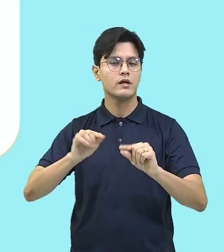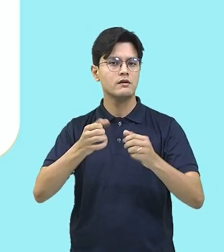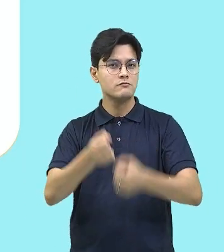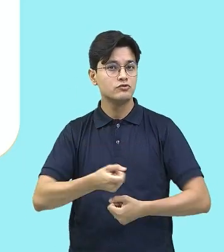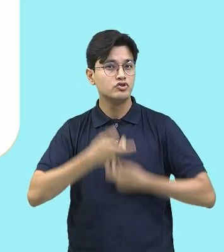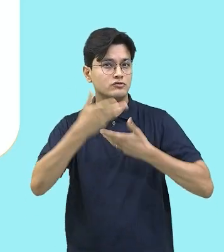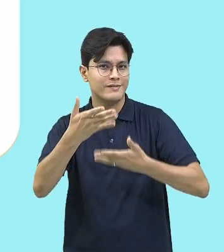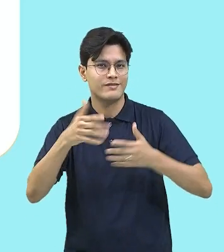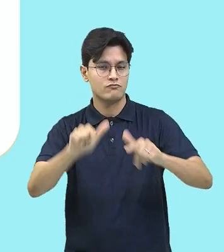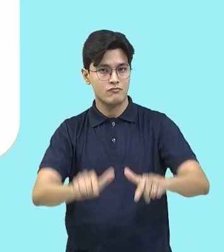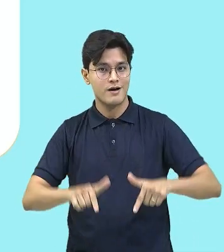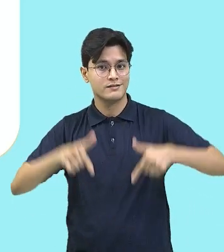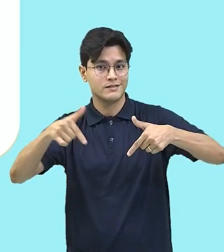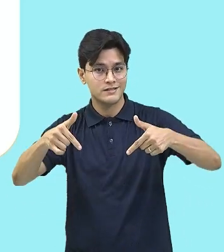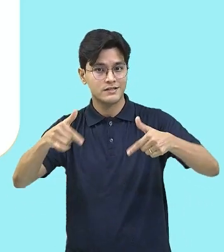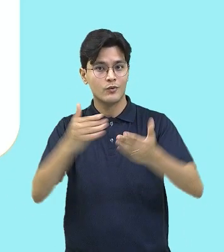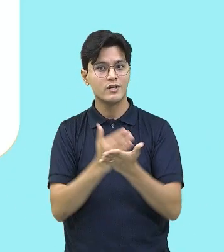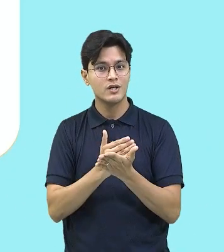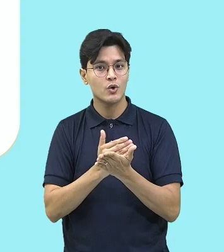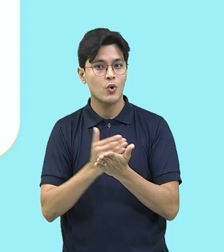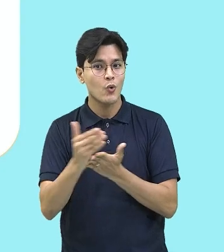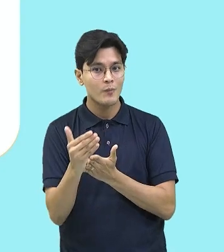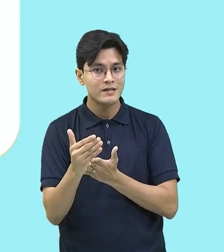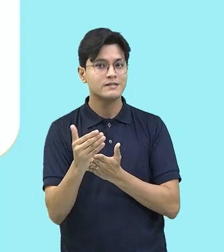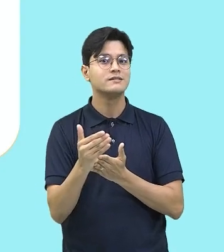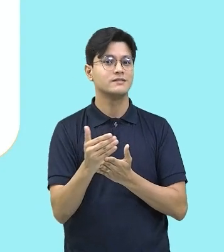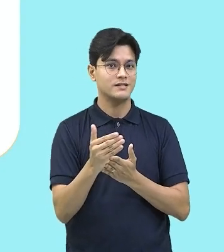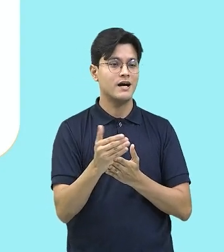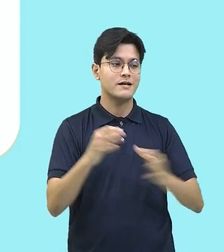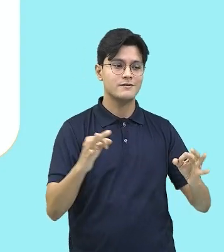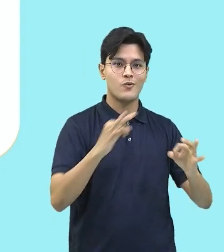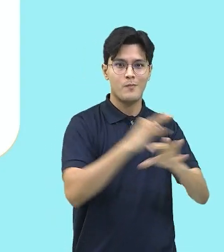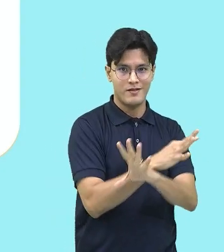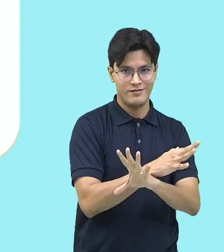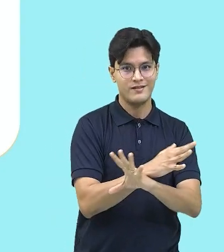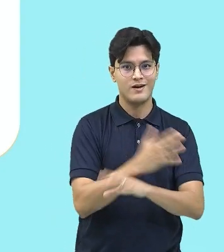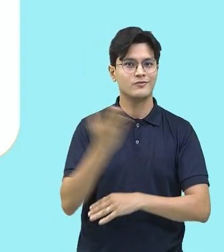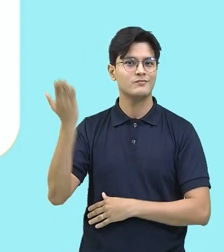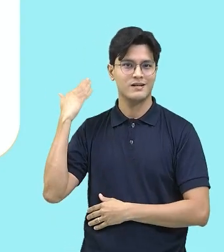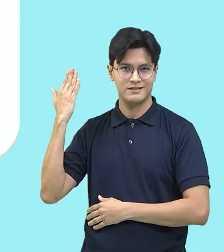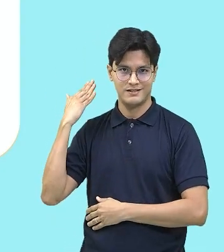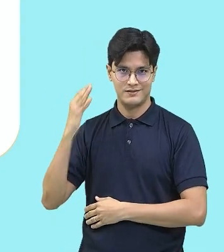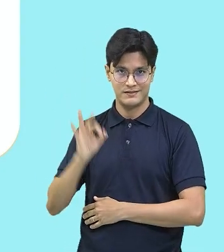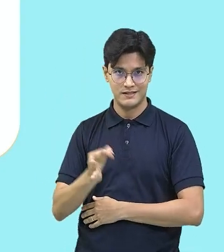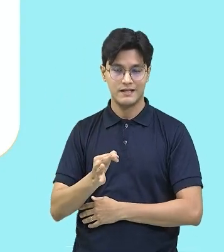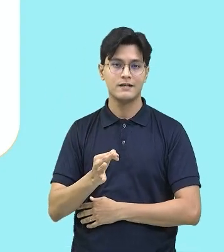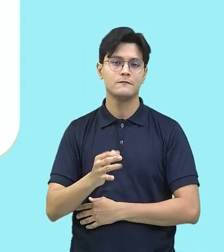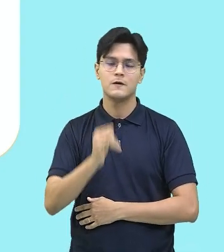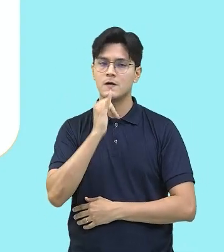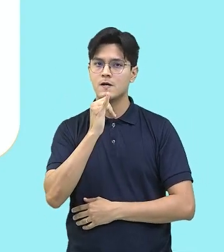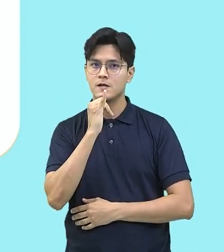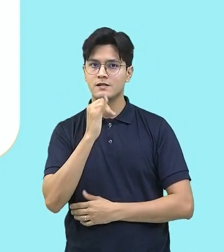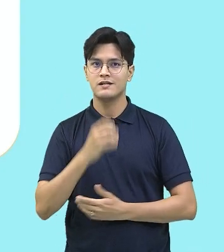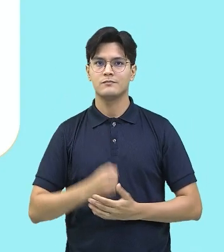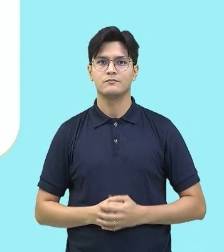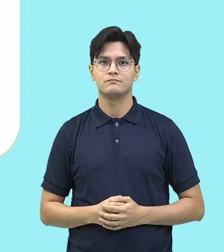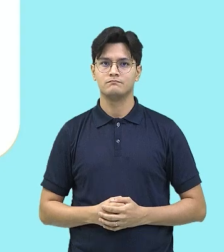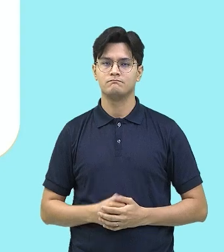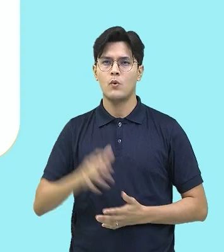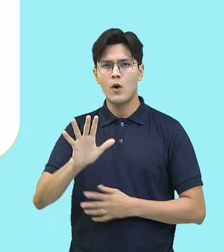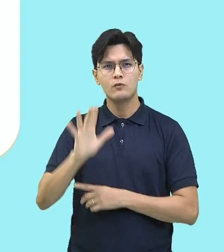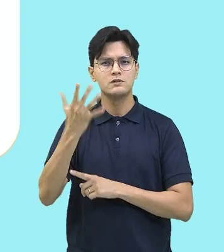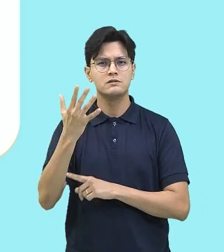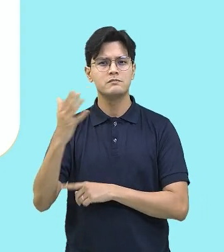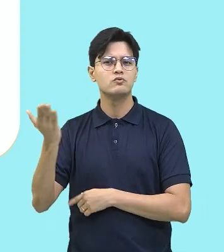ações que começaram e terminaram no passado. Então, quando eu falo de algo que aconteceu no